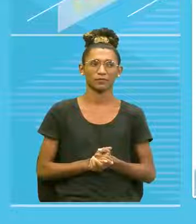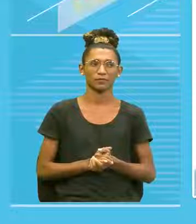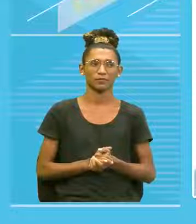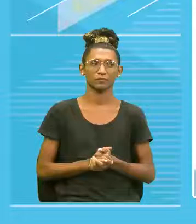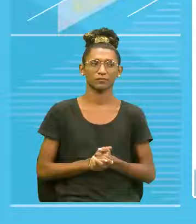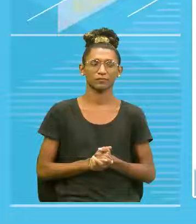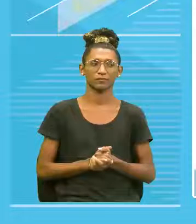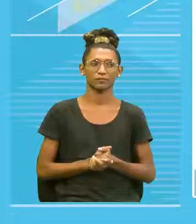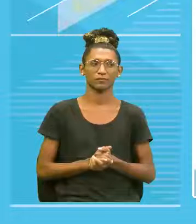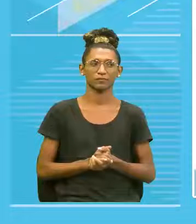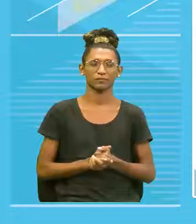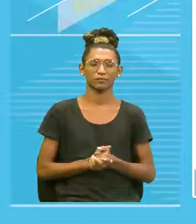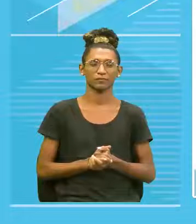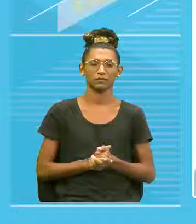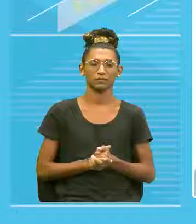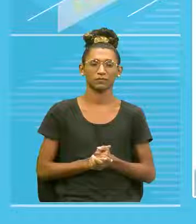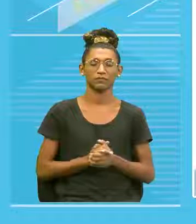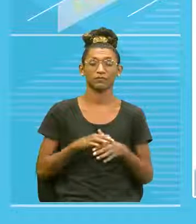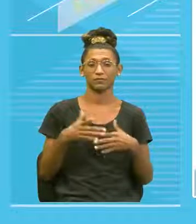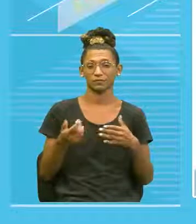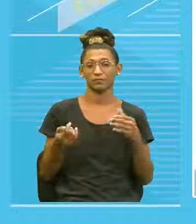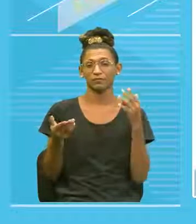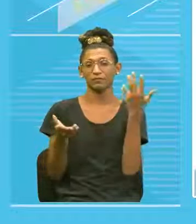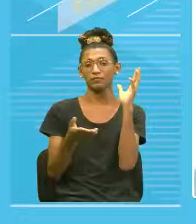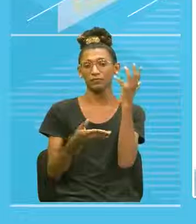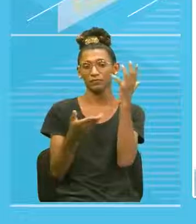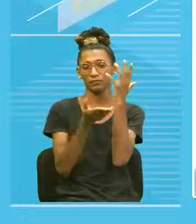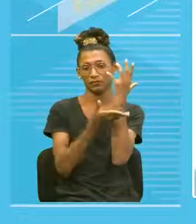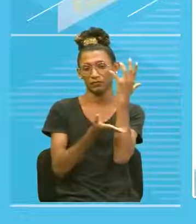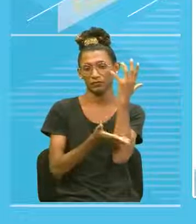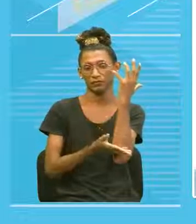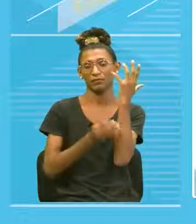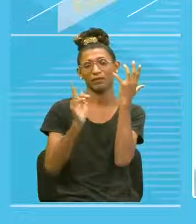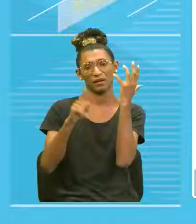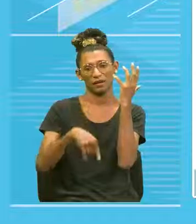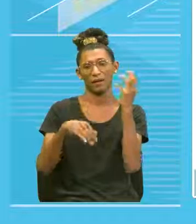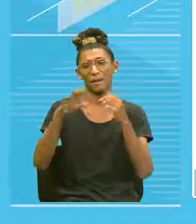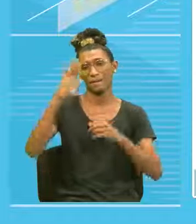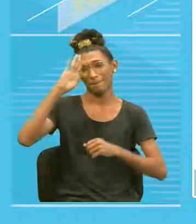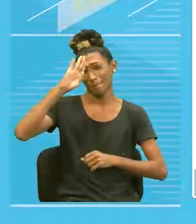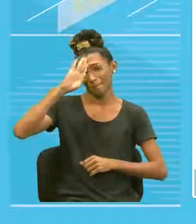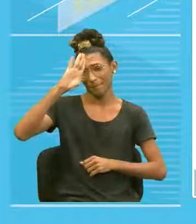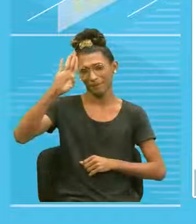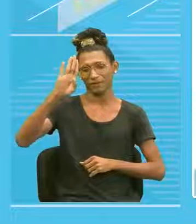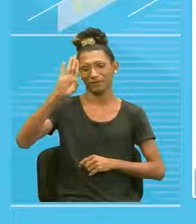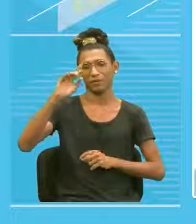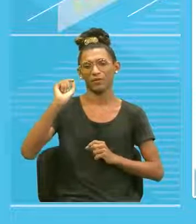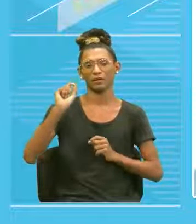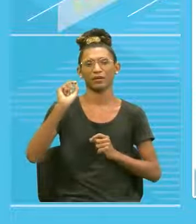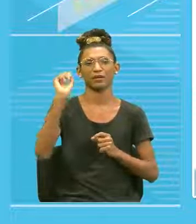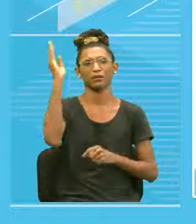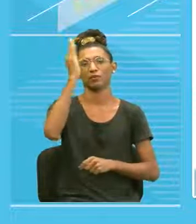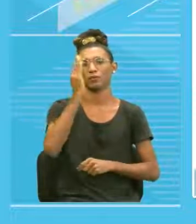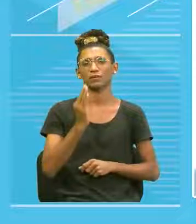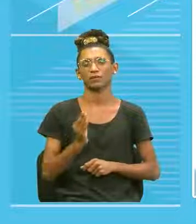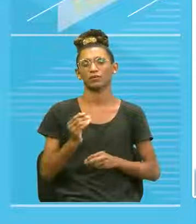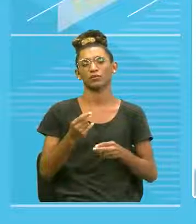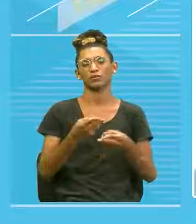se a lenha era principal fonte energética do Brasil